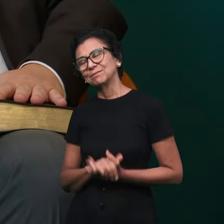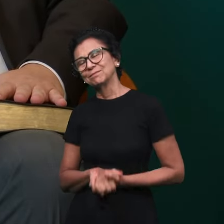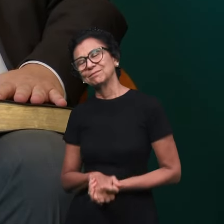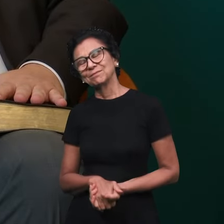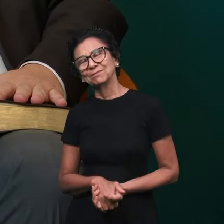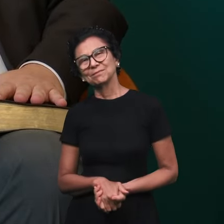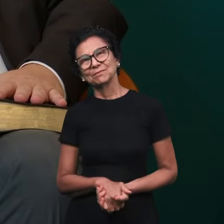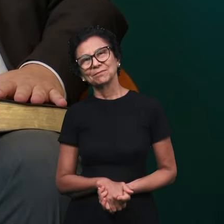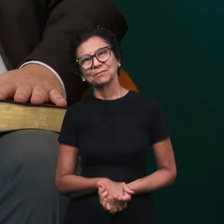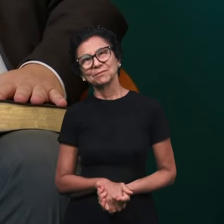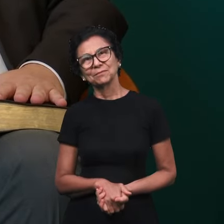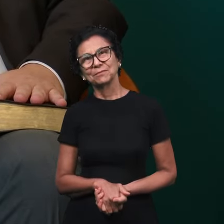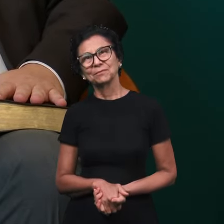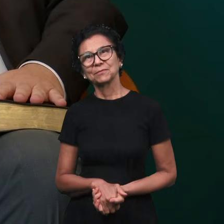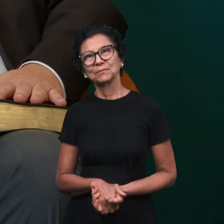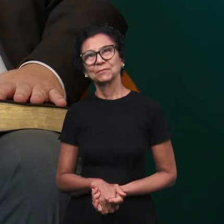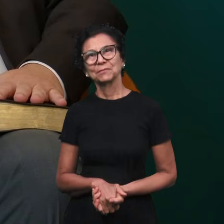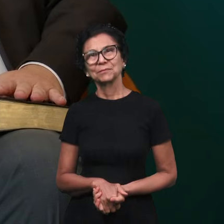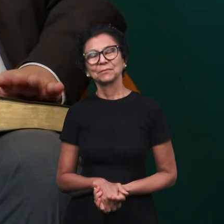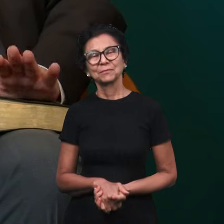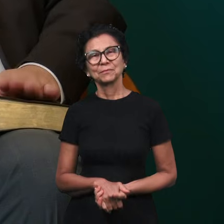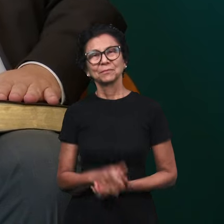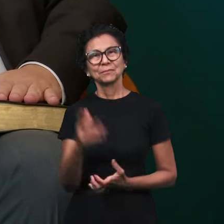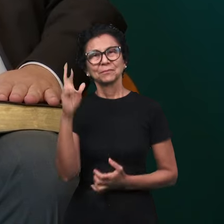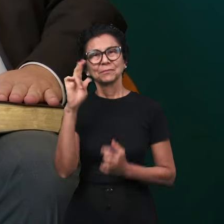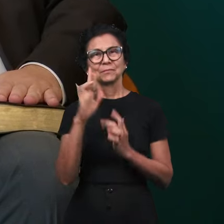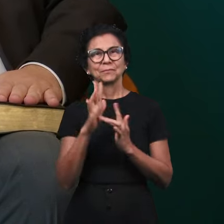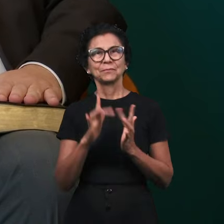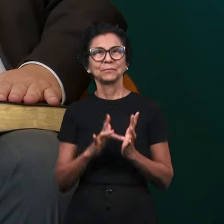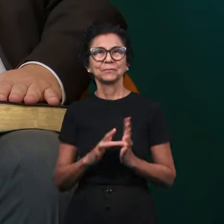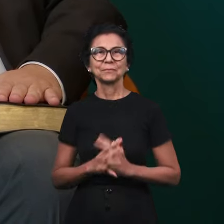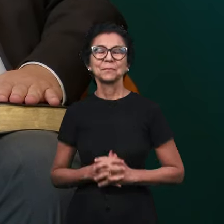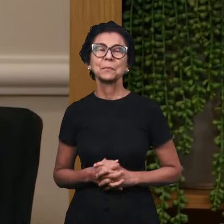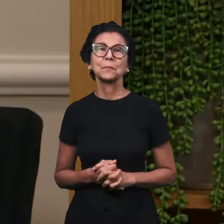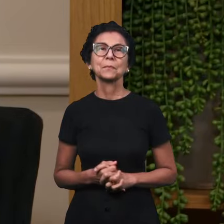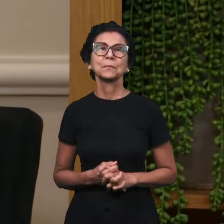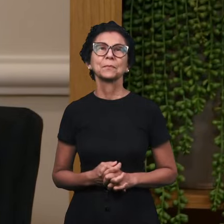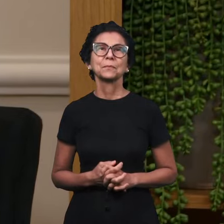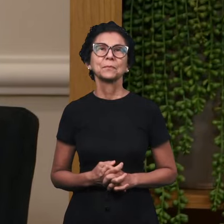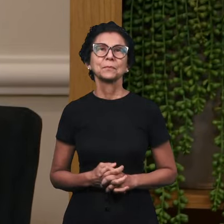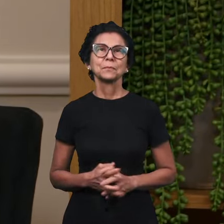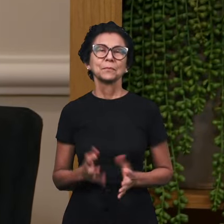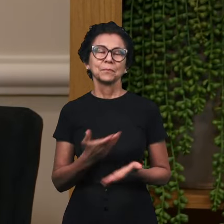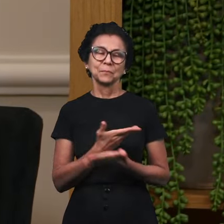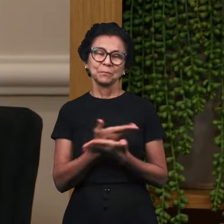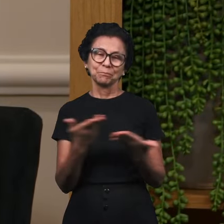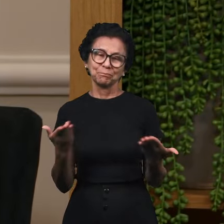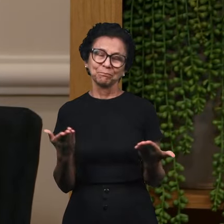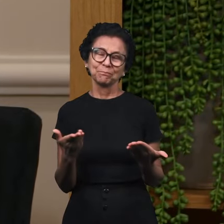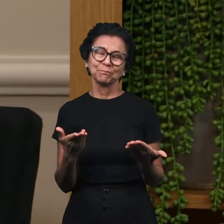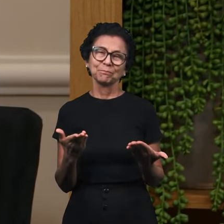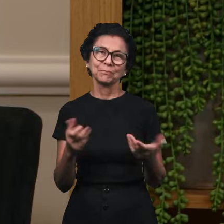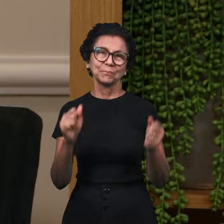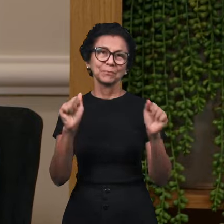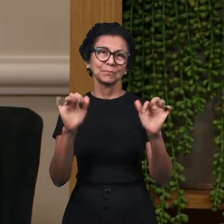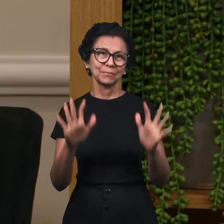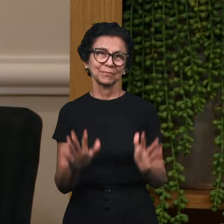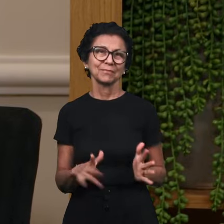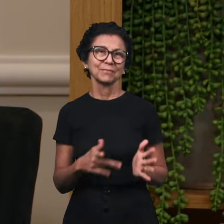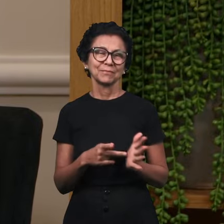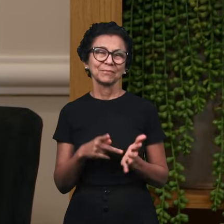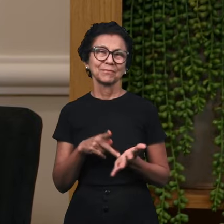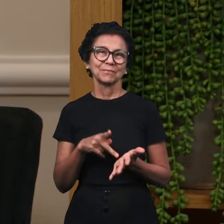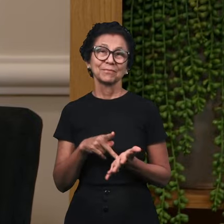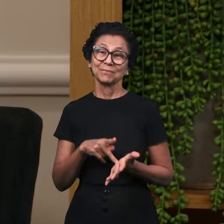novamente, e pastor Arley, a Paz do Senhor. Paz do Senhor. Nossos amados, que bênção,